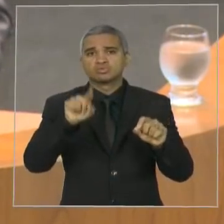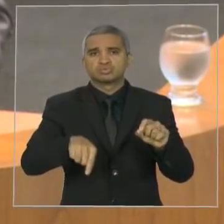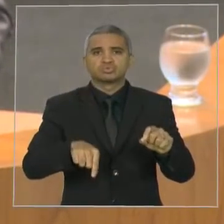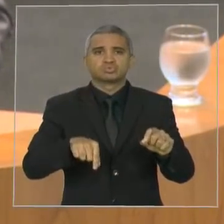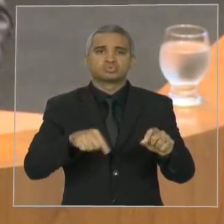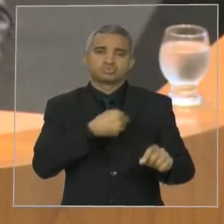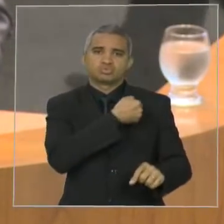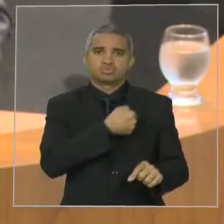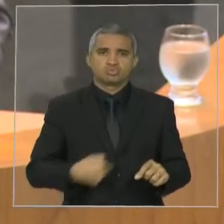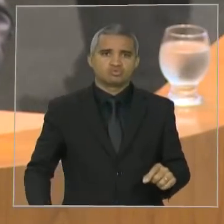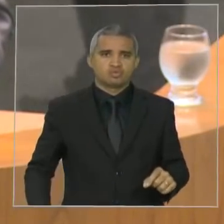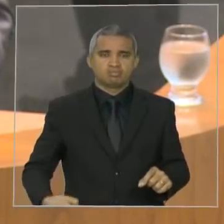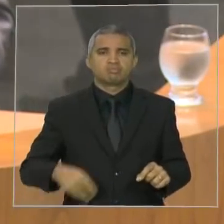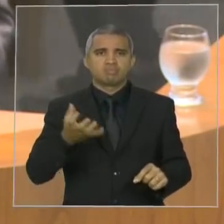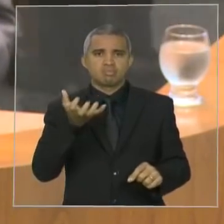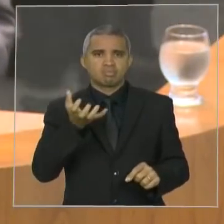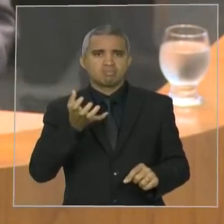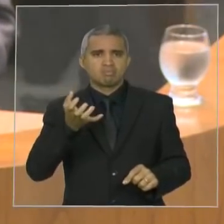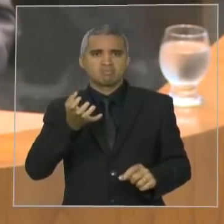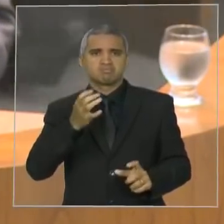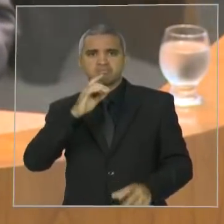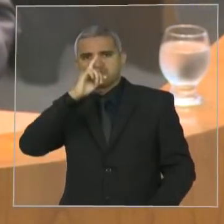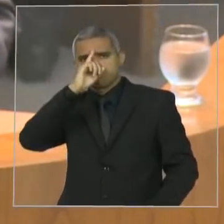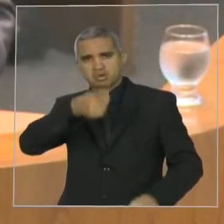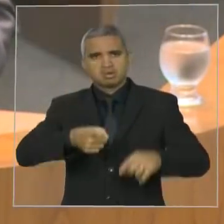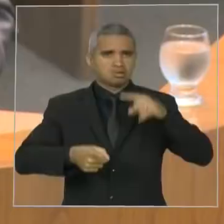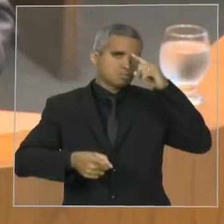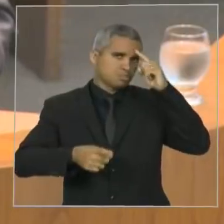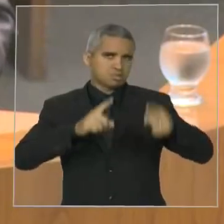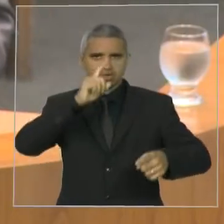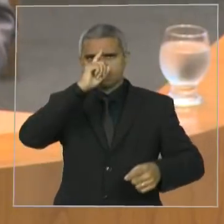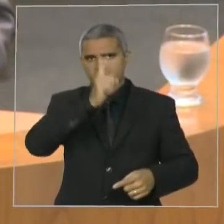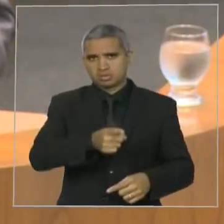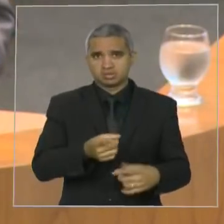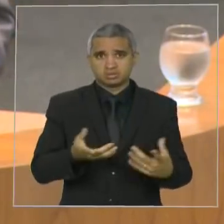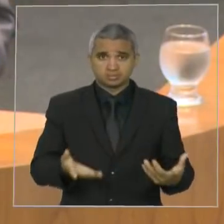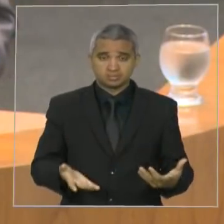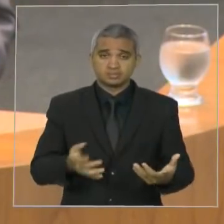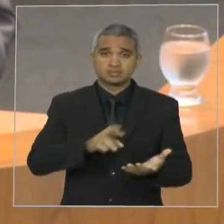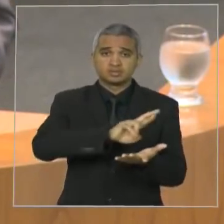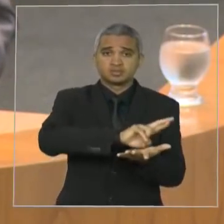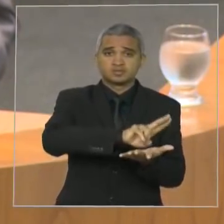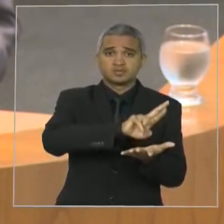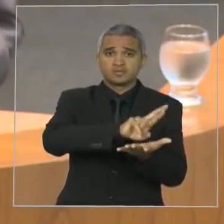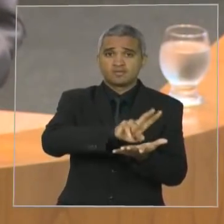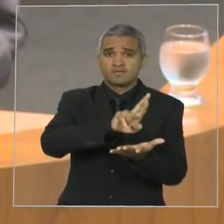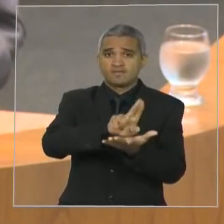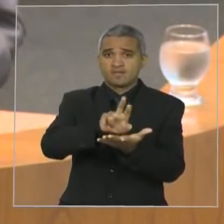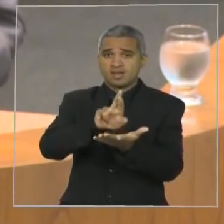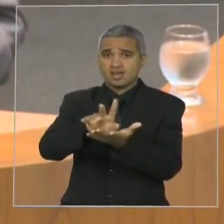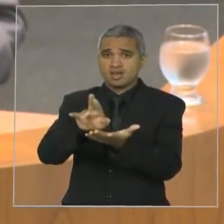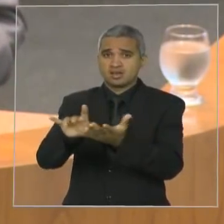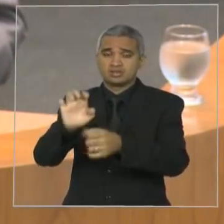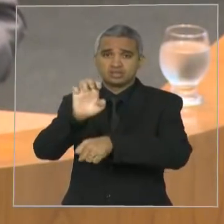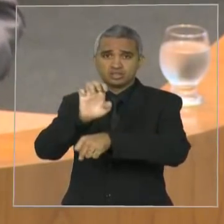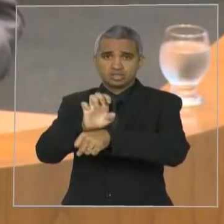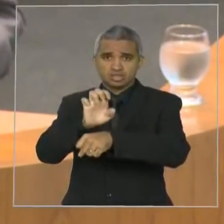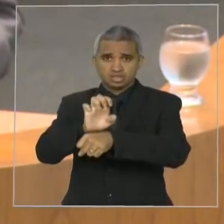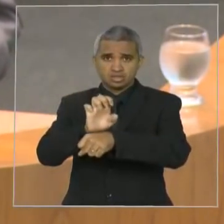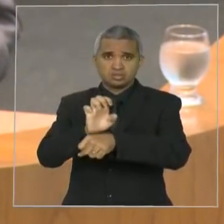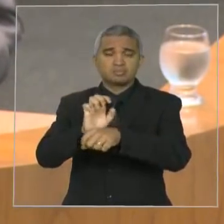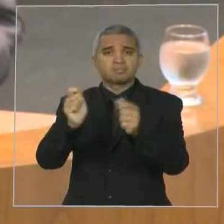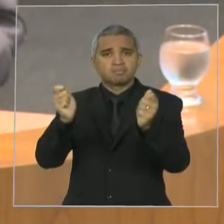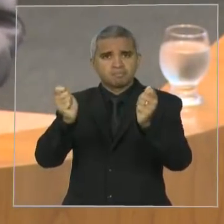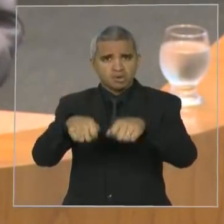ampliando o cenário da violência. Em Goiás, viveu uma série de rebeliões nos sistemas